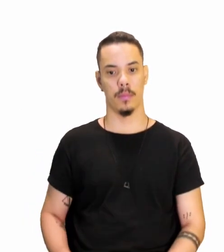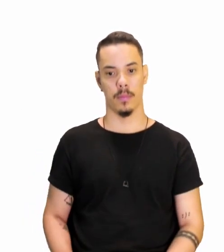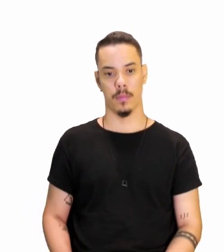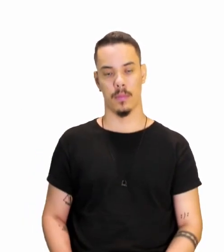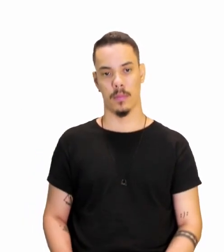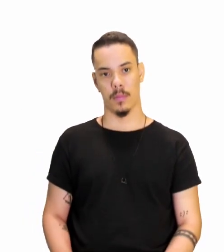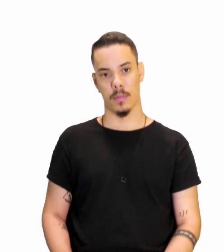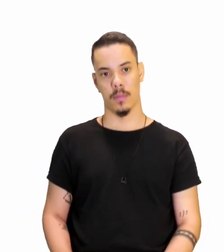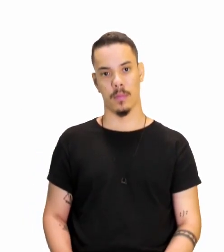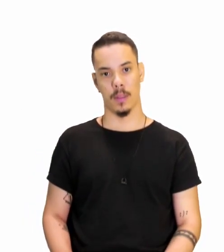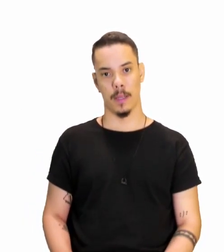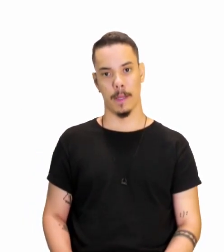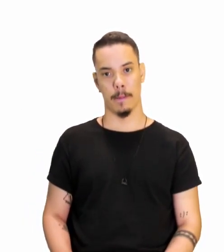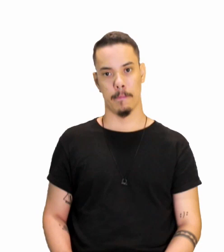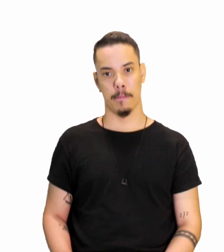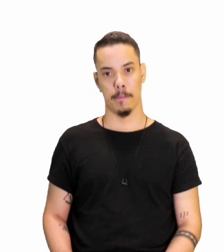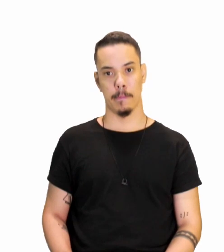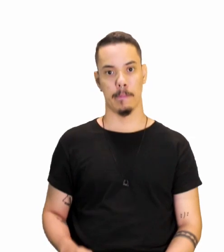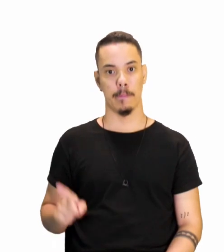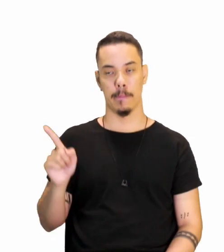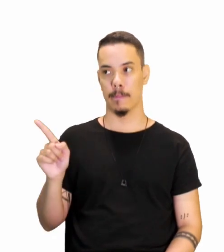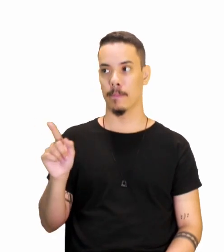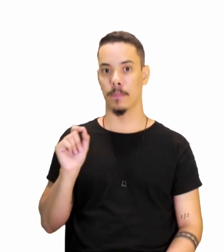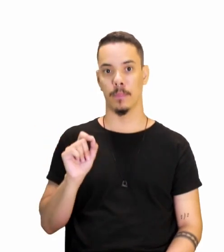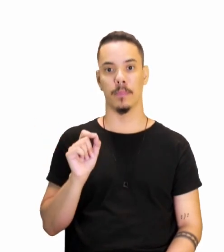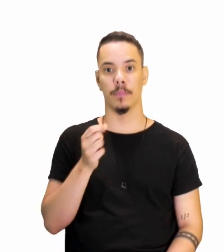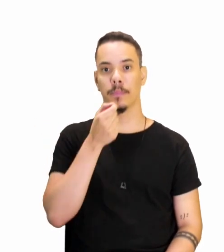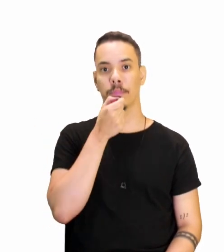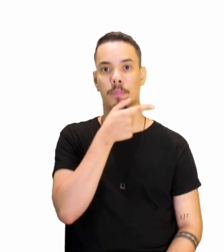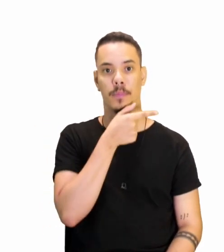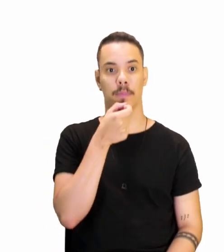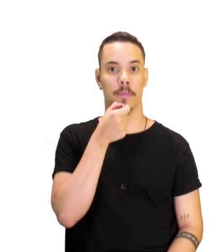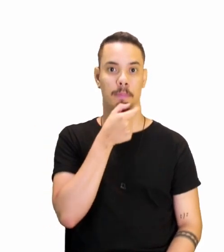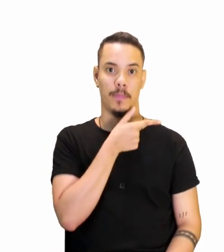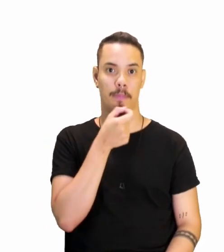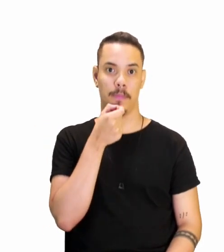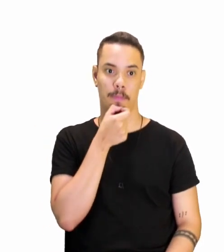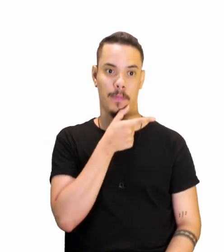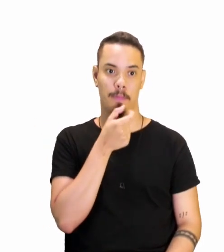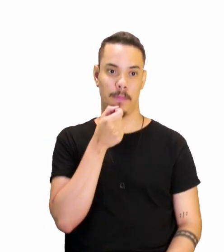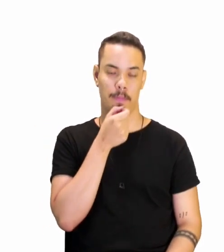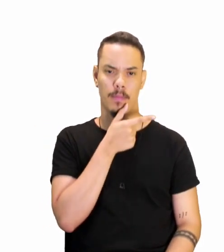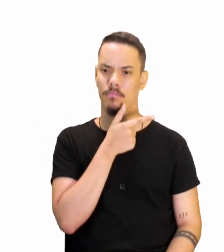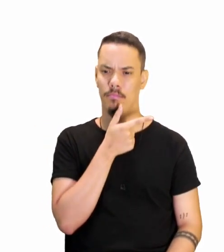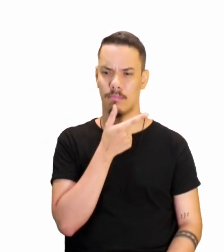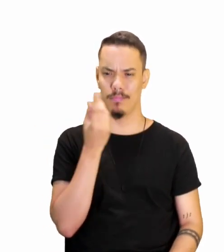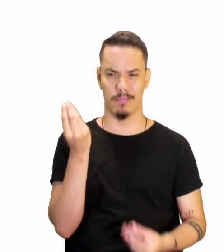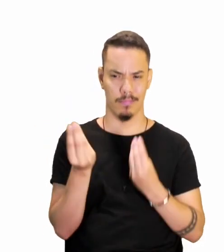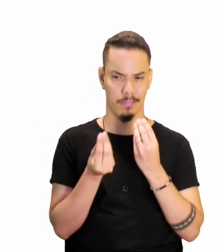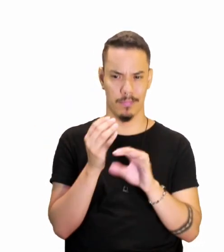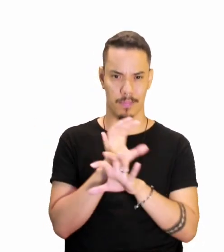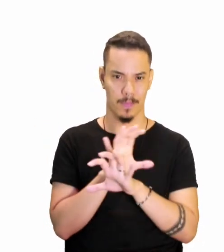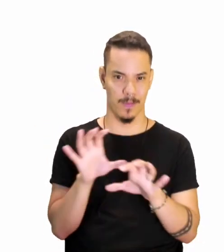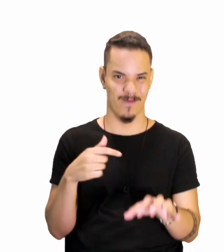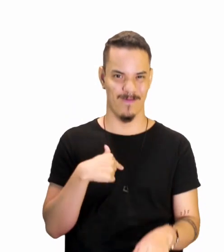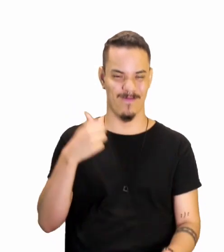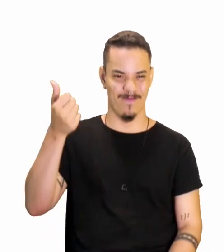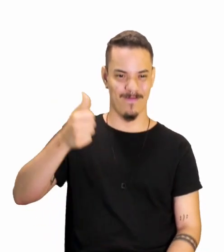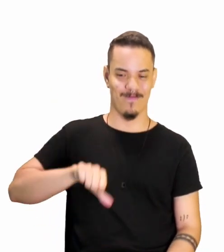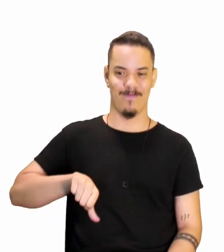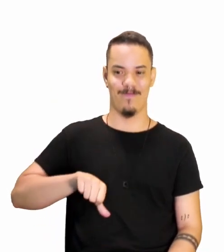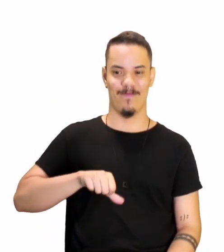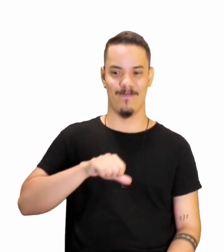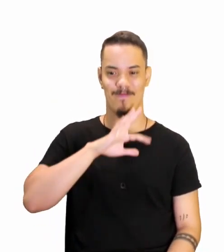Aqui, a produção será uma piada. Como assim, professora? Eu não sou boa de